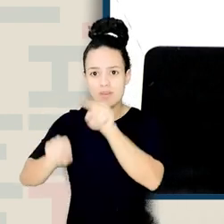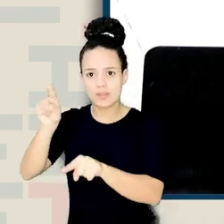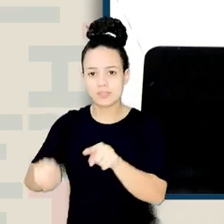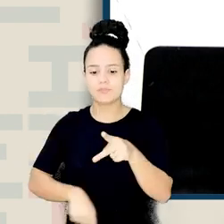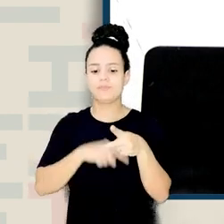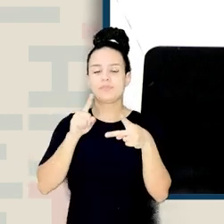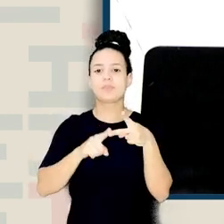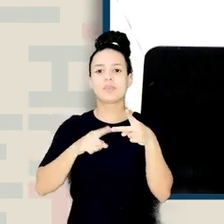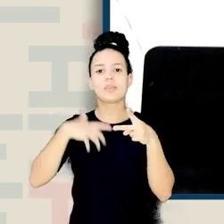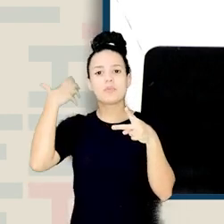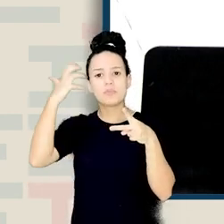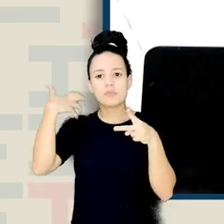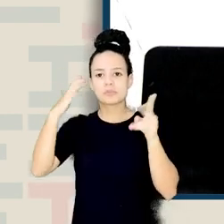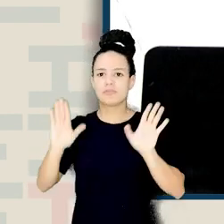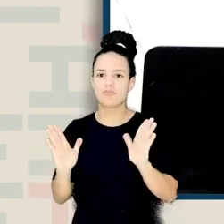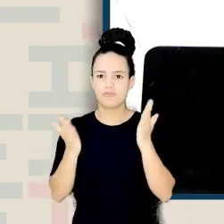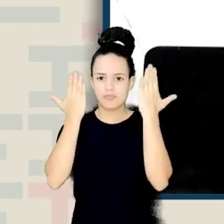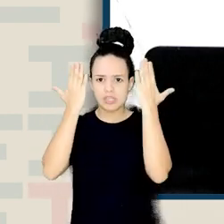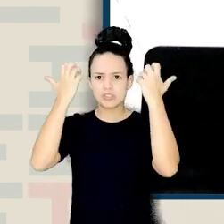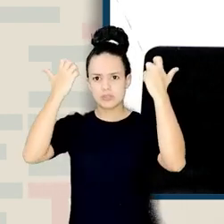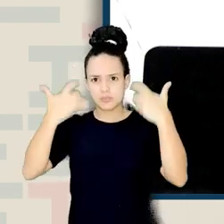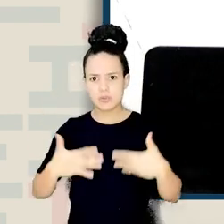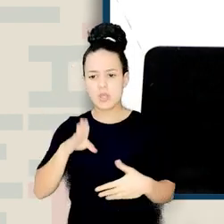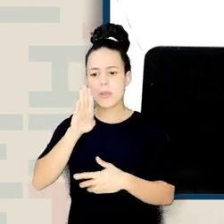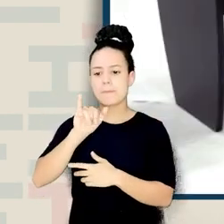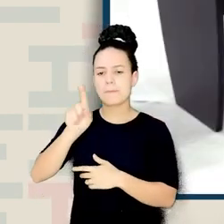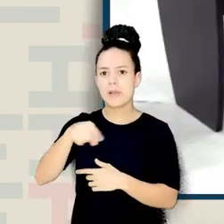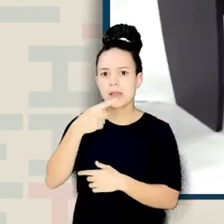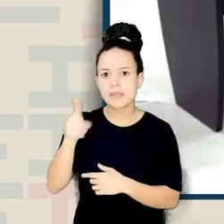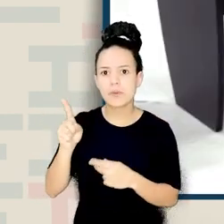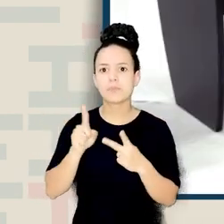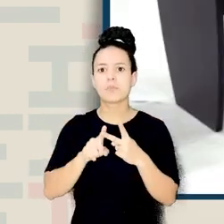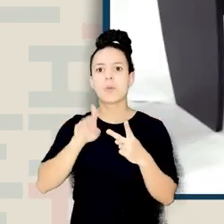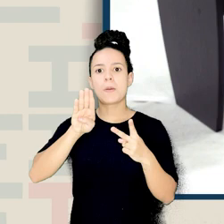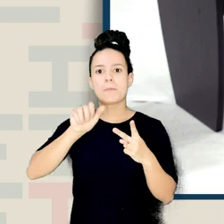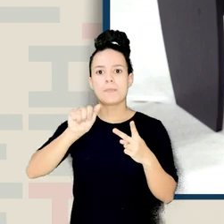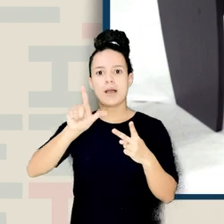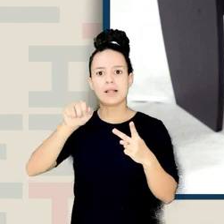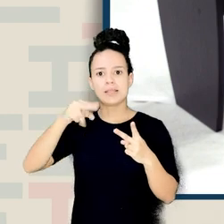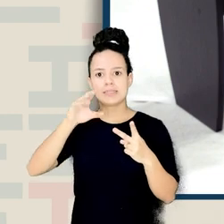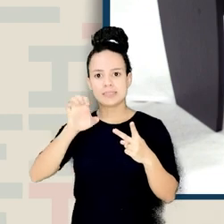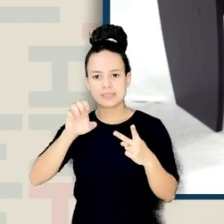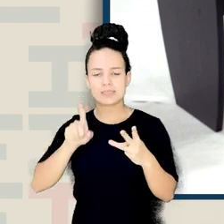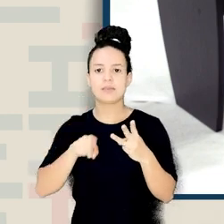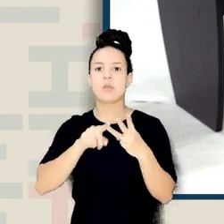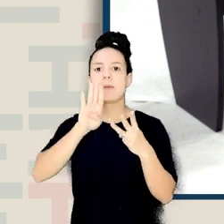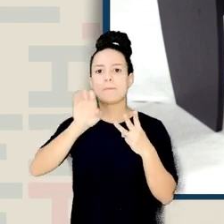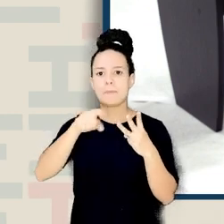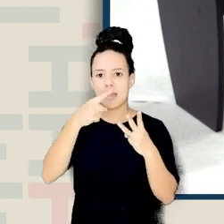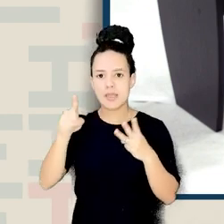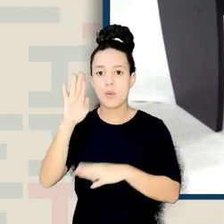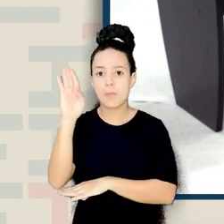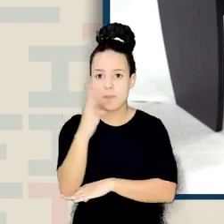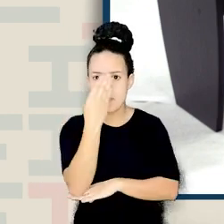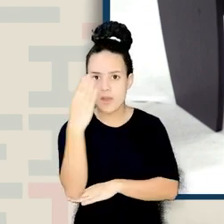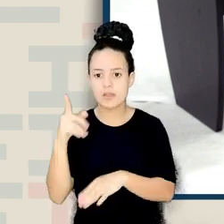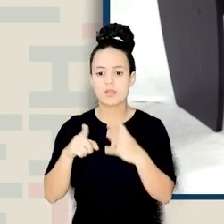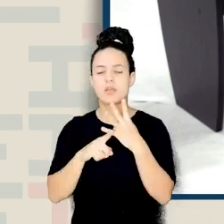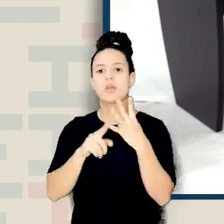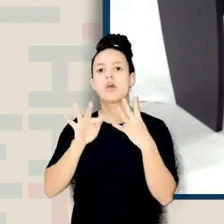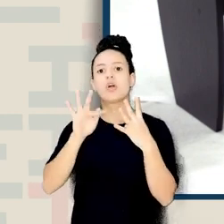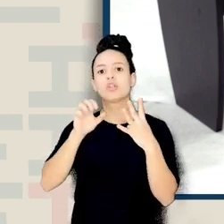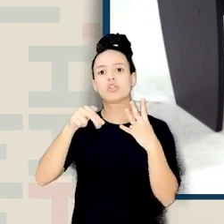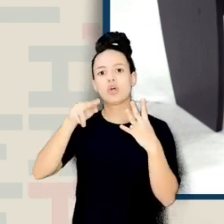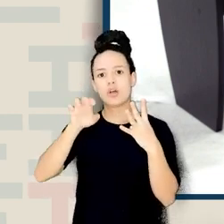toques festivos, onde falamos do baião, do balanceio, do baião de maracatu, do toque